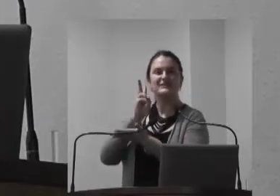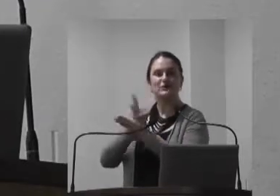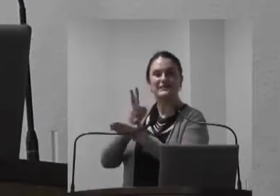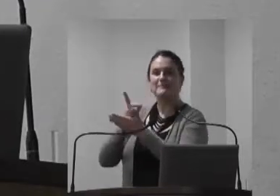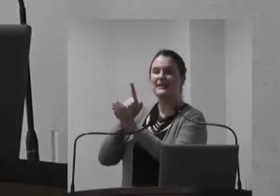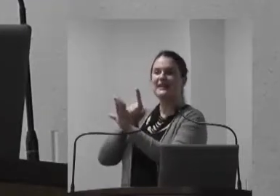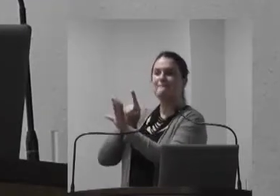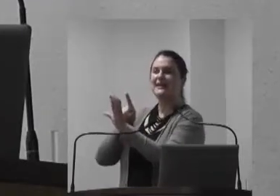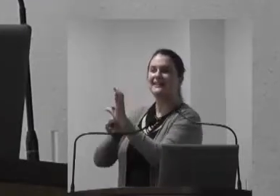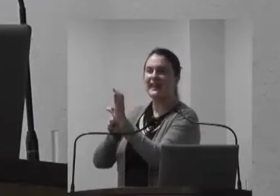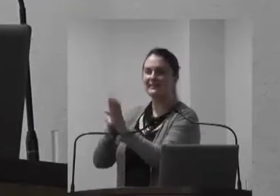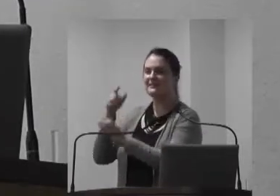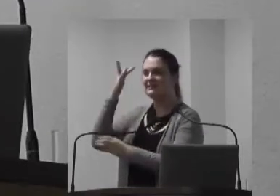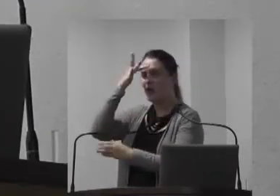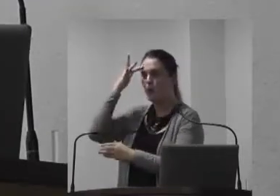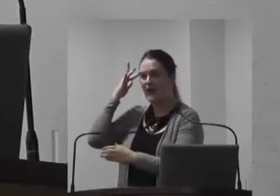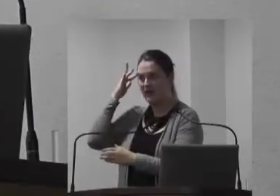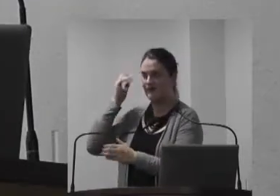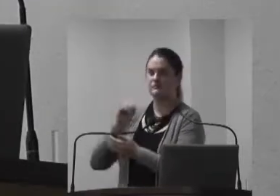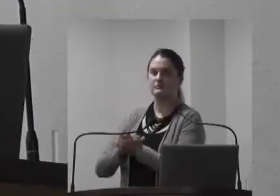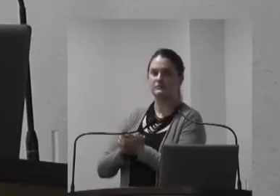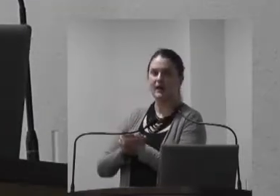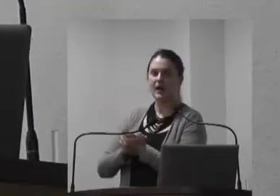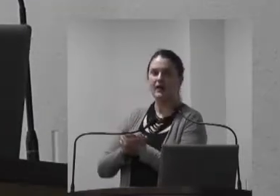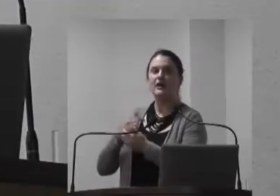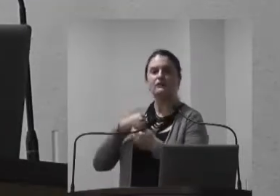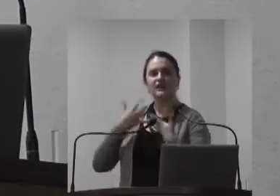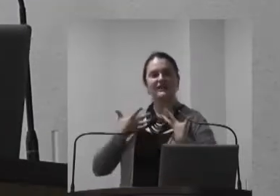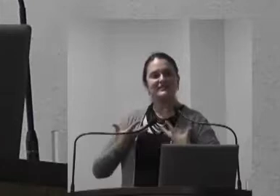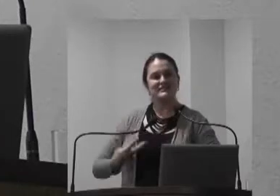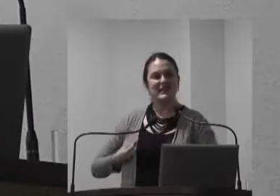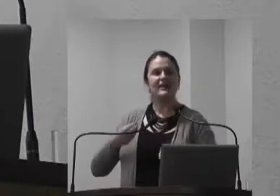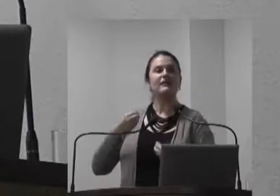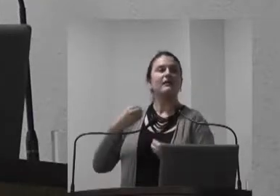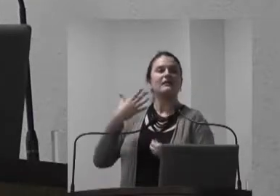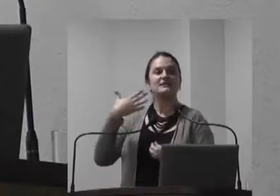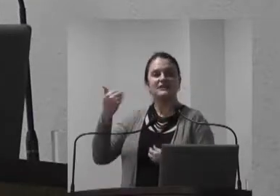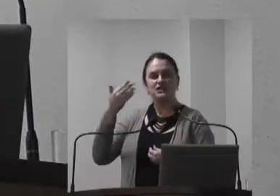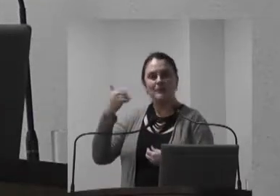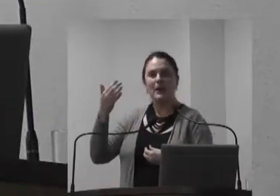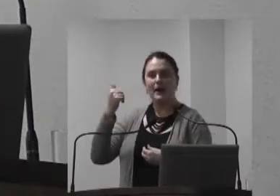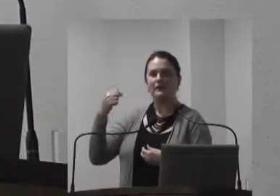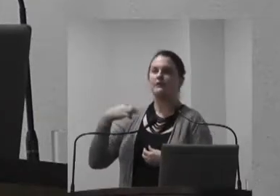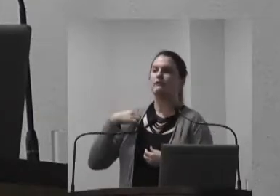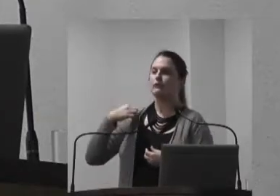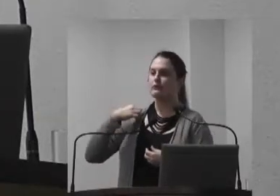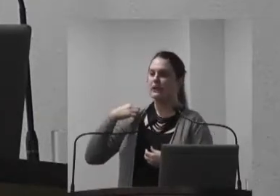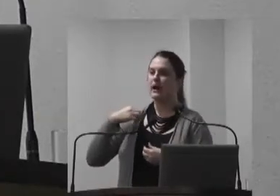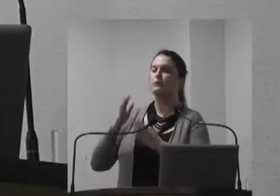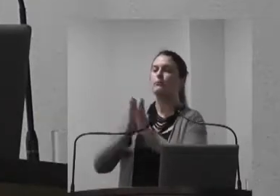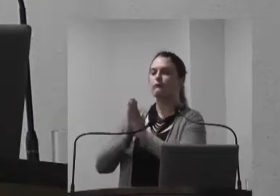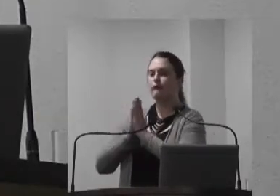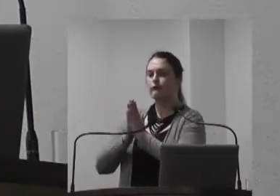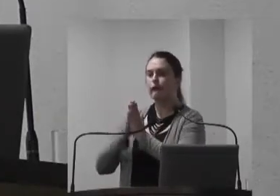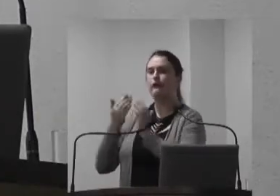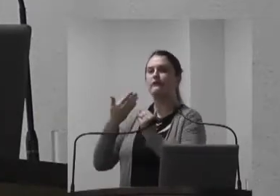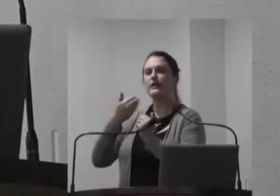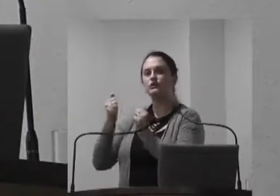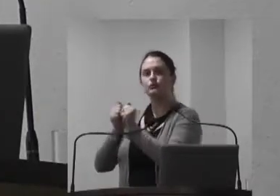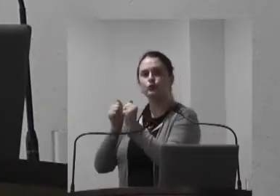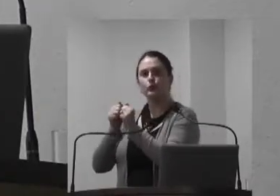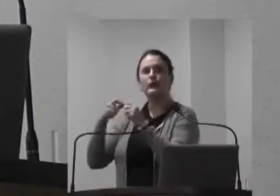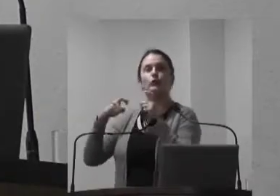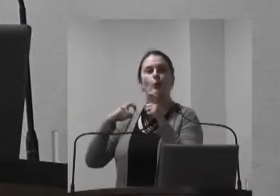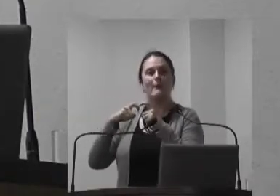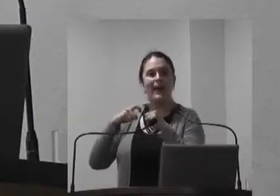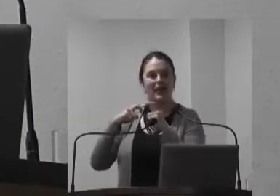pessoas surdas são sempre dependentes de alguém, né? Eu já cansei de ser chamada, né, voluntário, por favor,